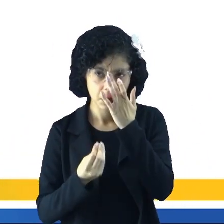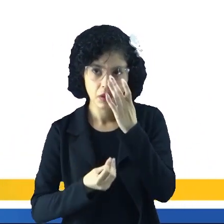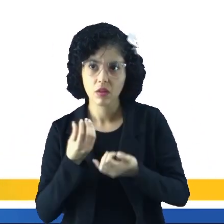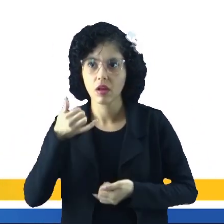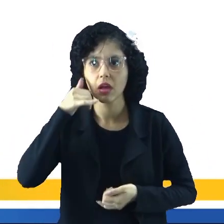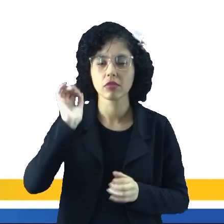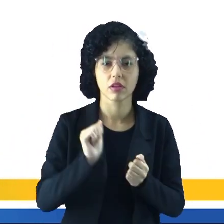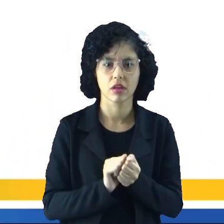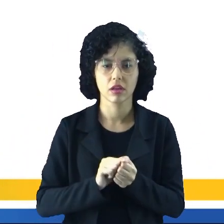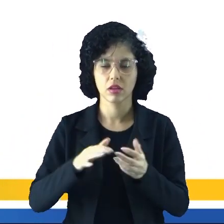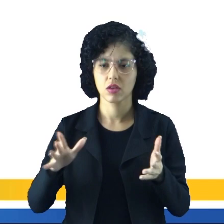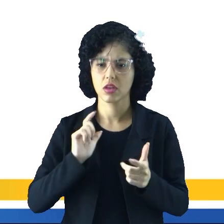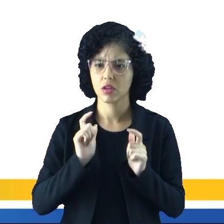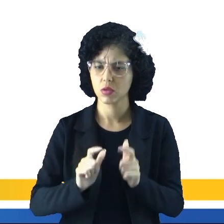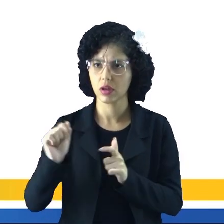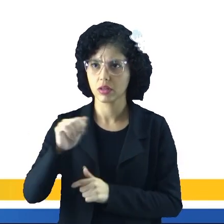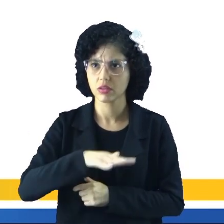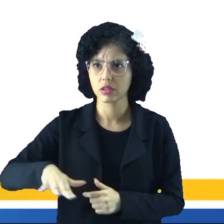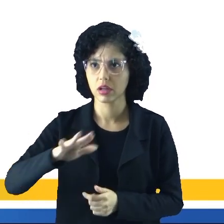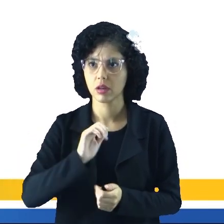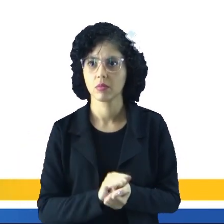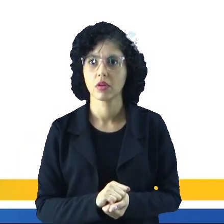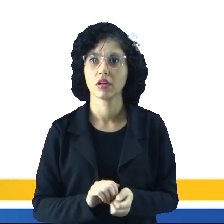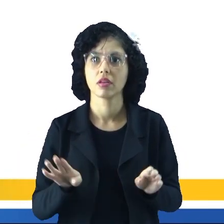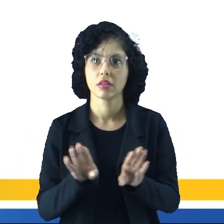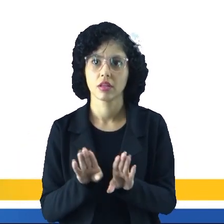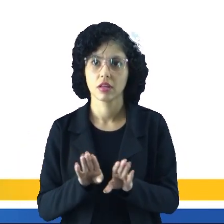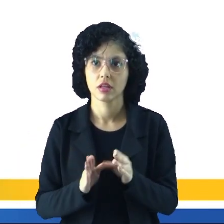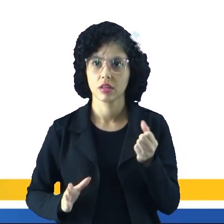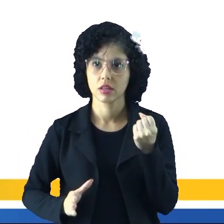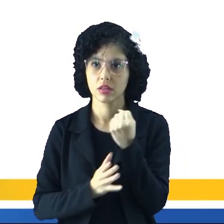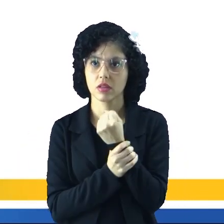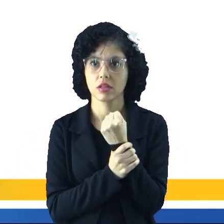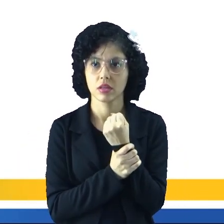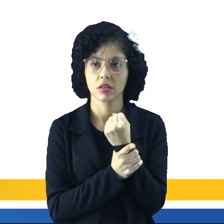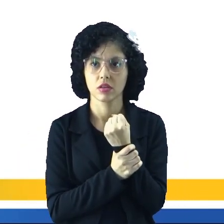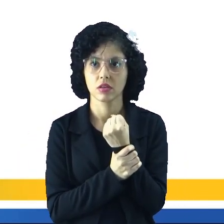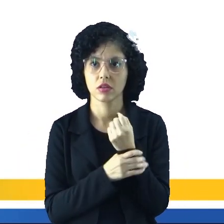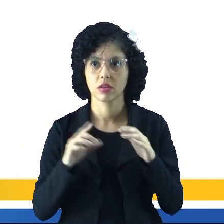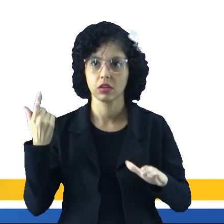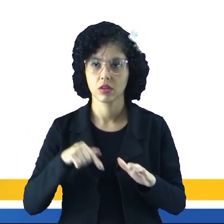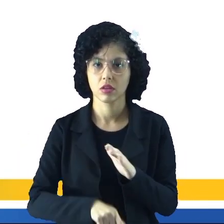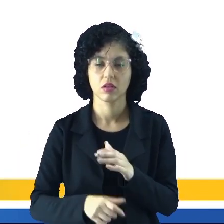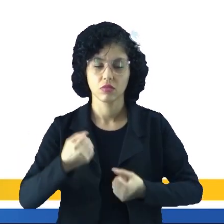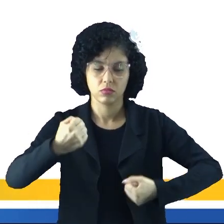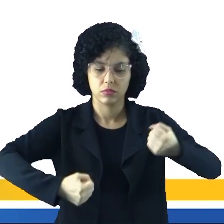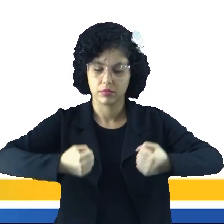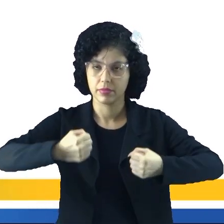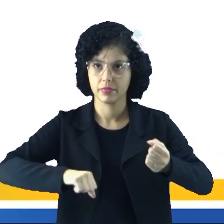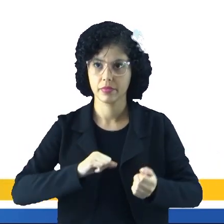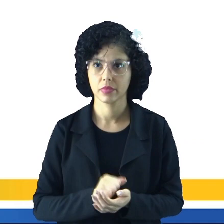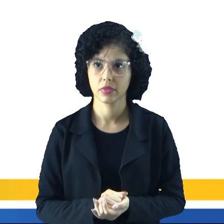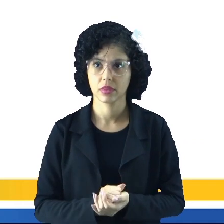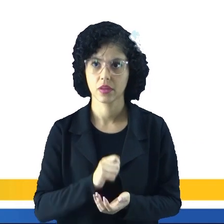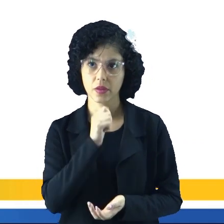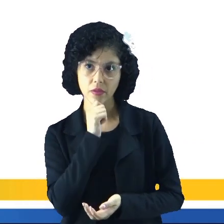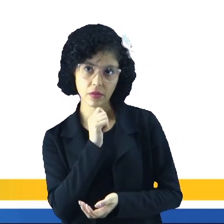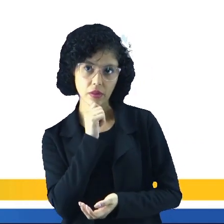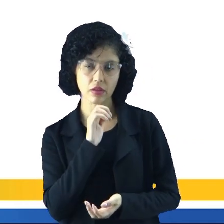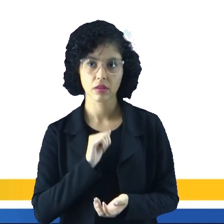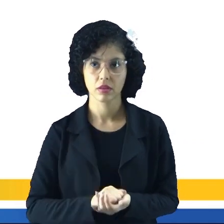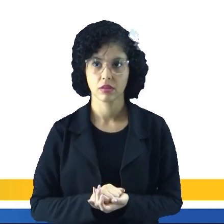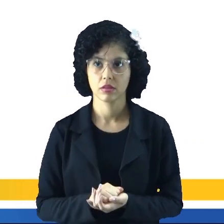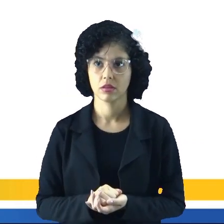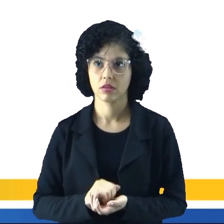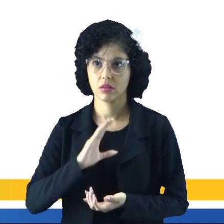evitar ambientes abertos e um bom abrigo para proteção é o interior de um automóvel, desde que este